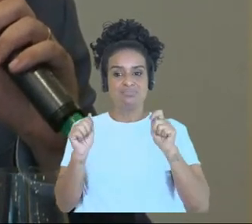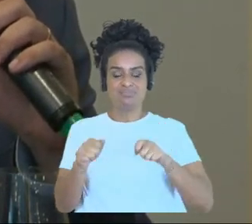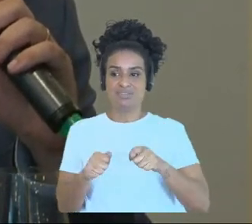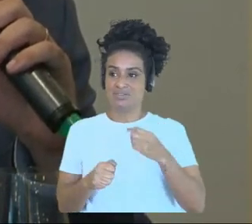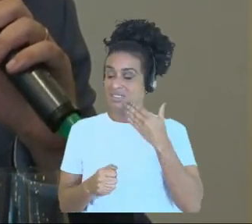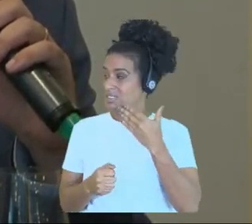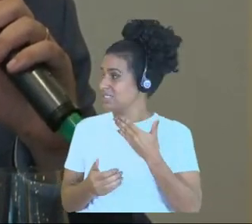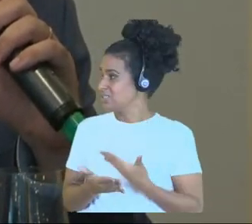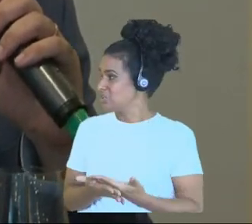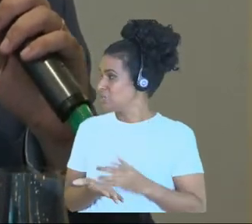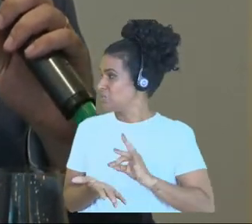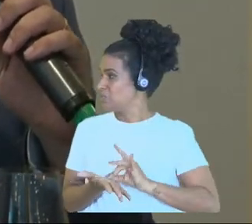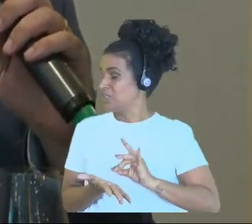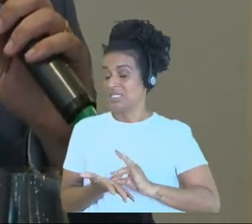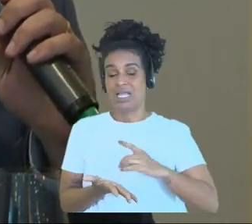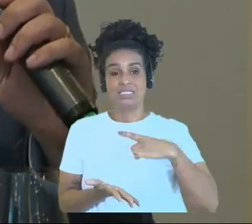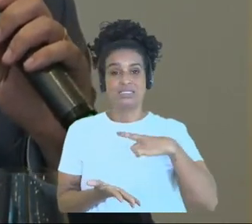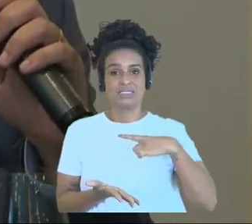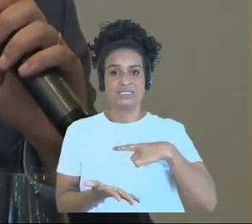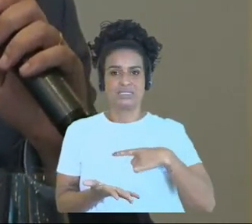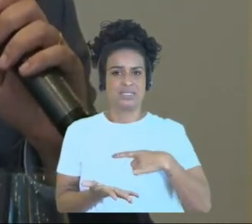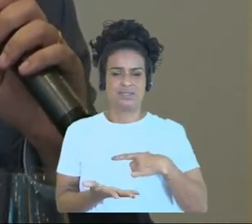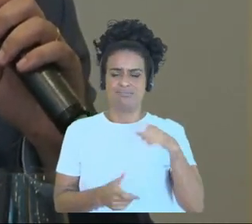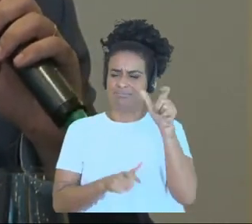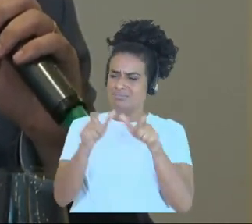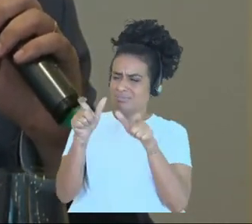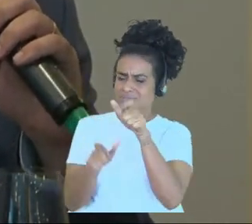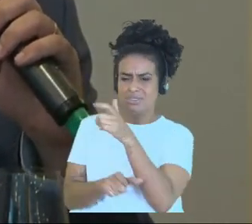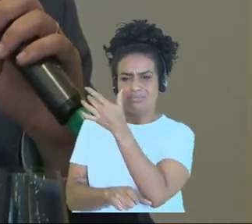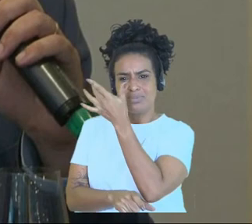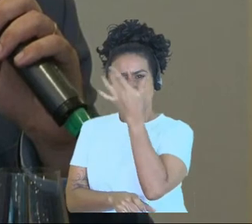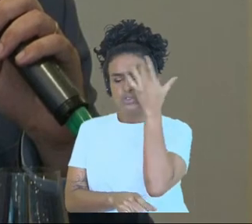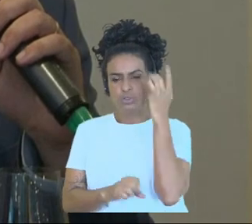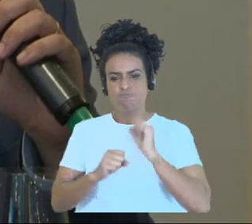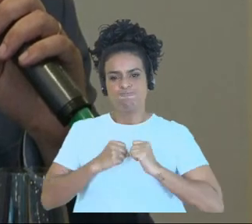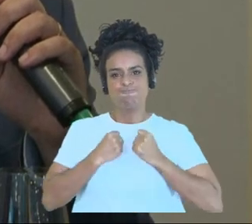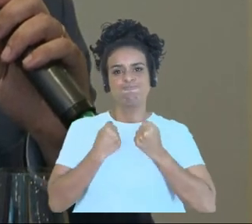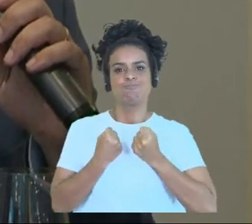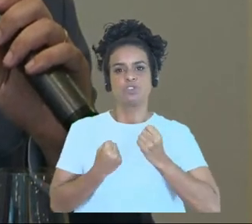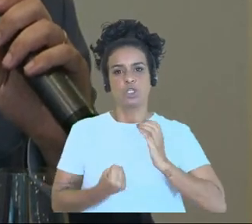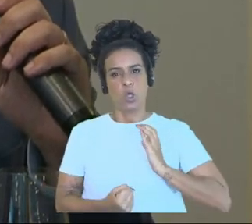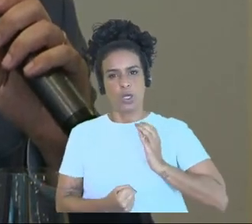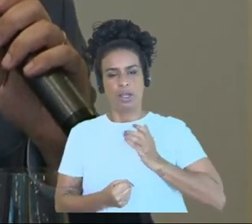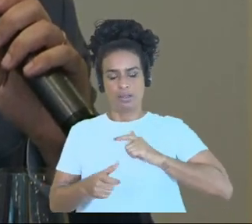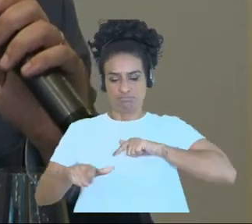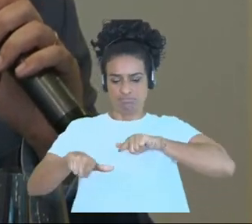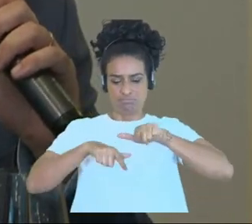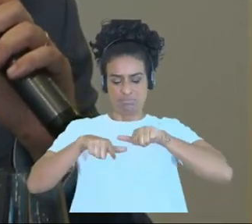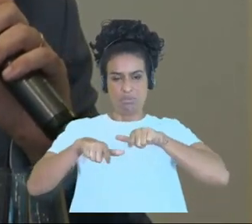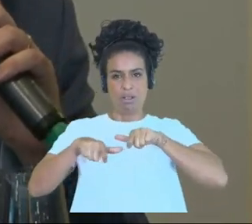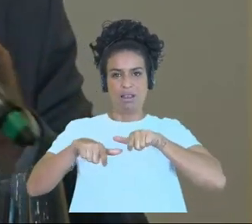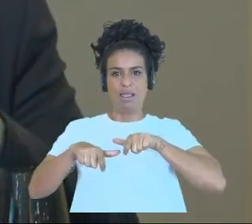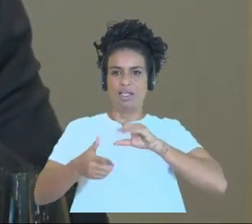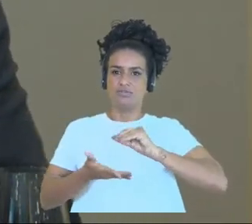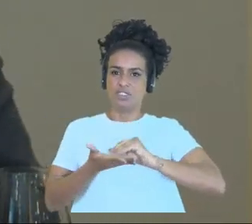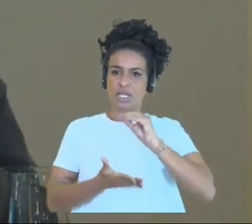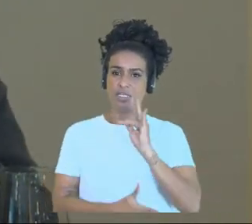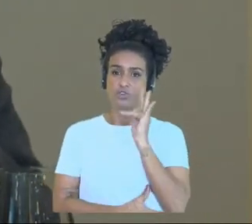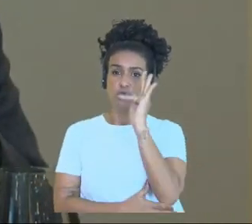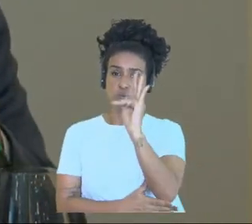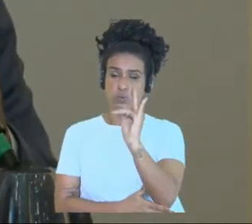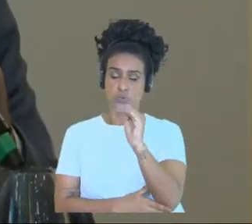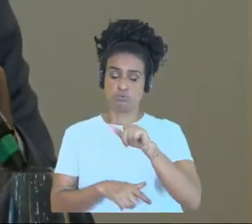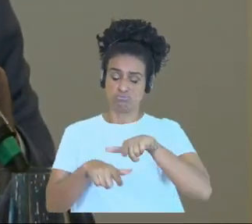convicção, mais do que nunca, de que existem muitas pessoas que estão dispostas a trabalhar pelo futuro do